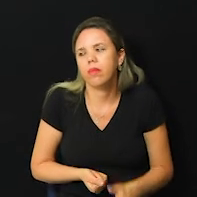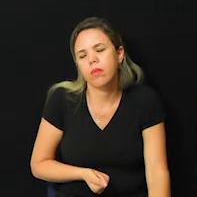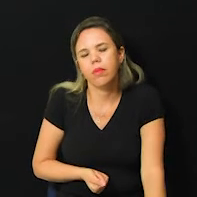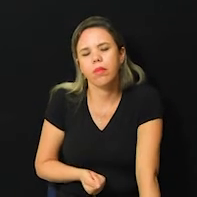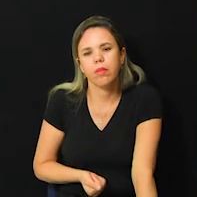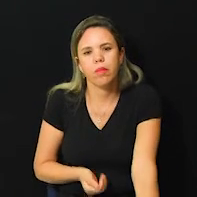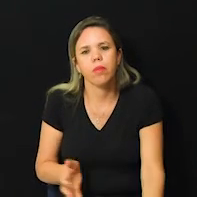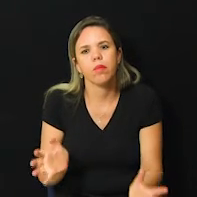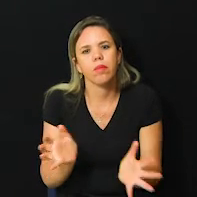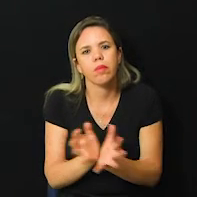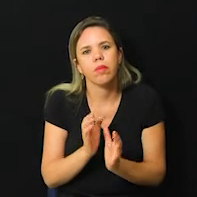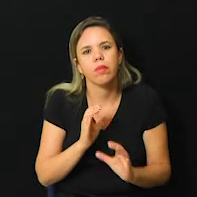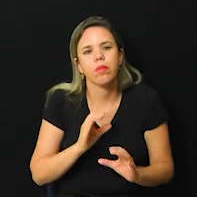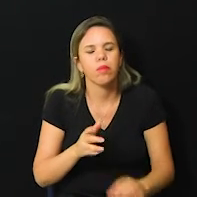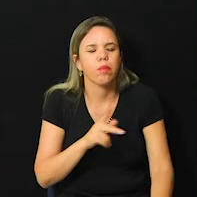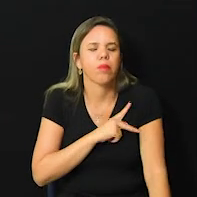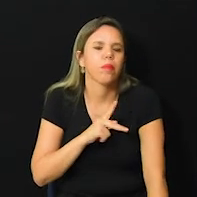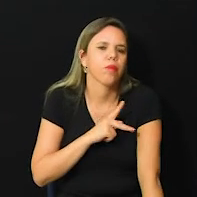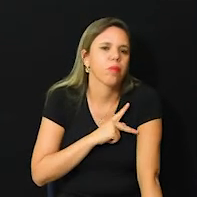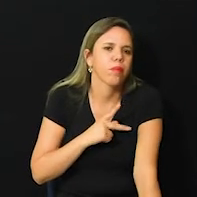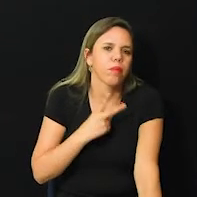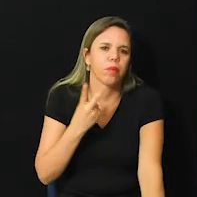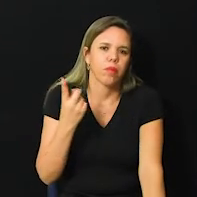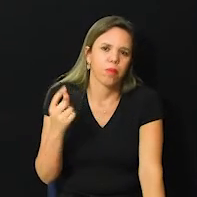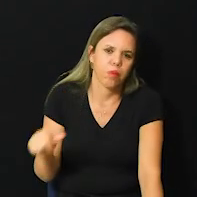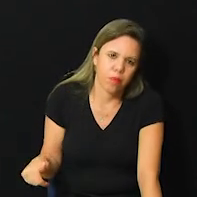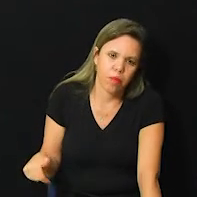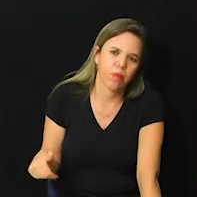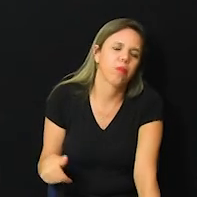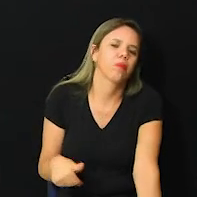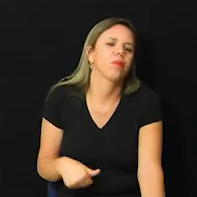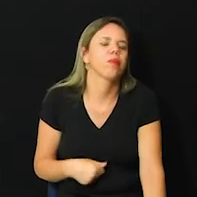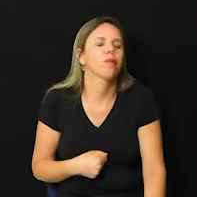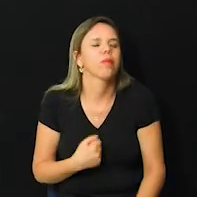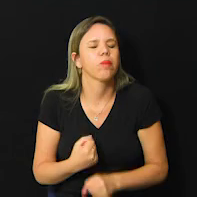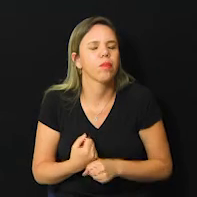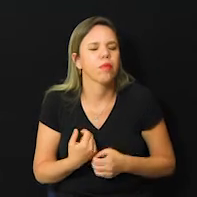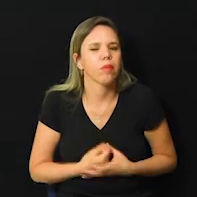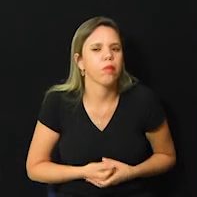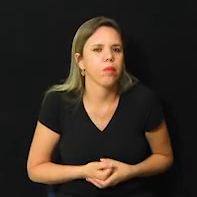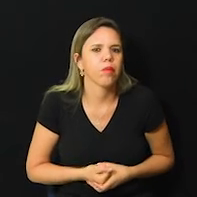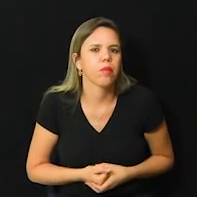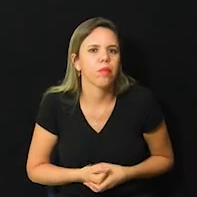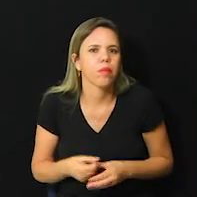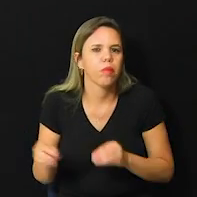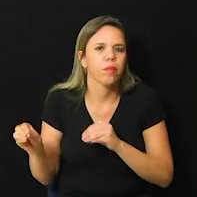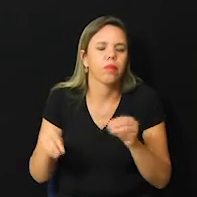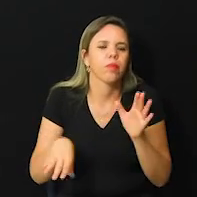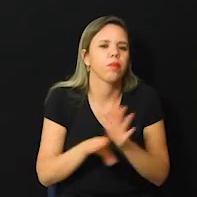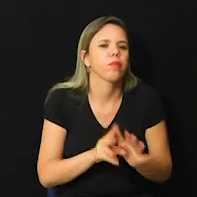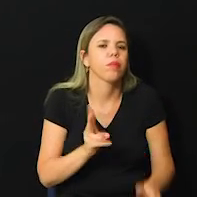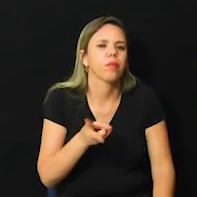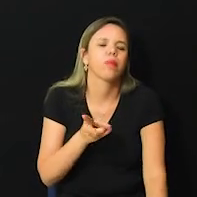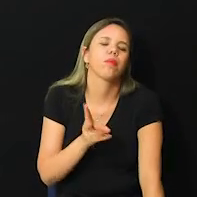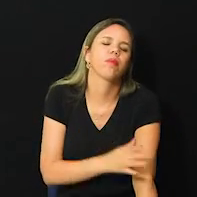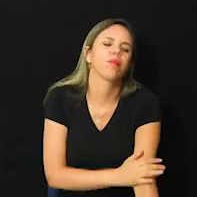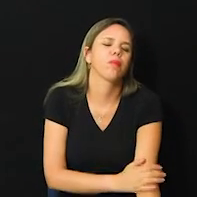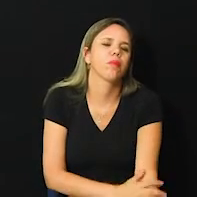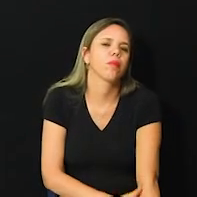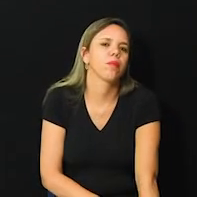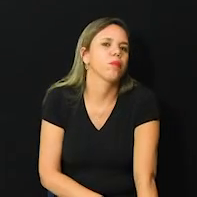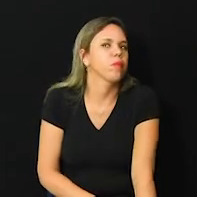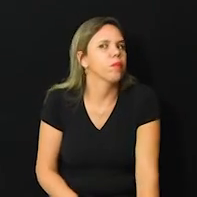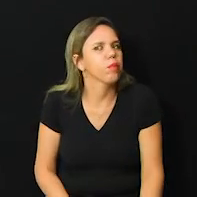a mancha verde aham desde 2017 então quando eu vim para cá eu